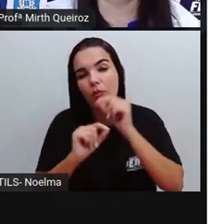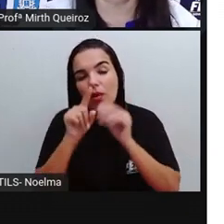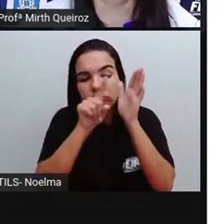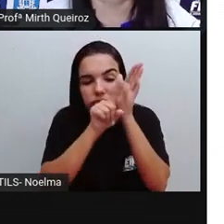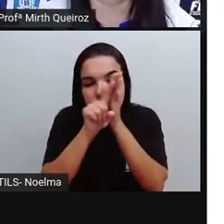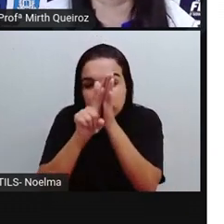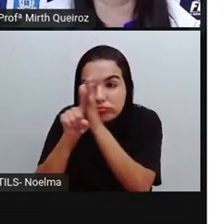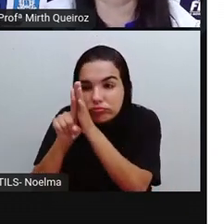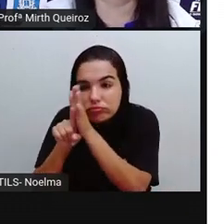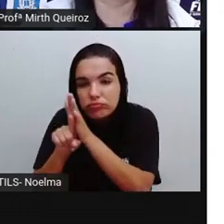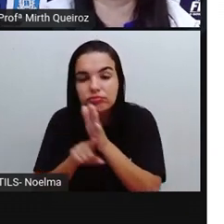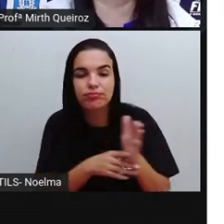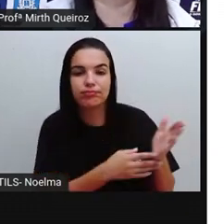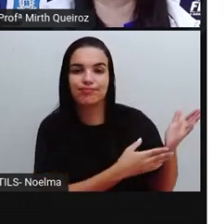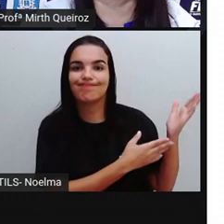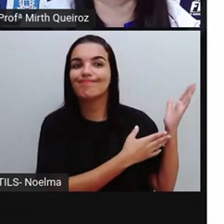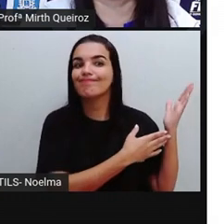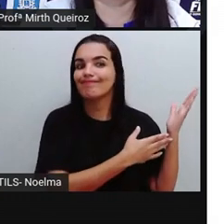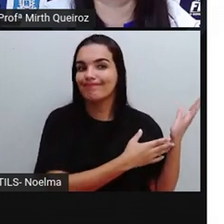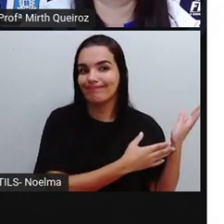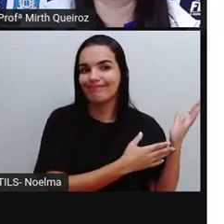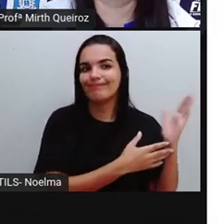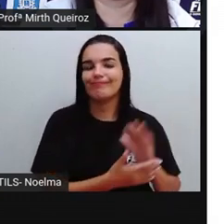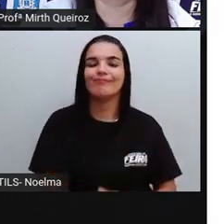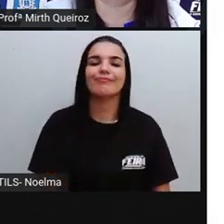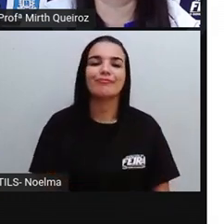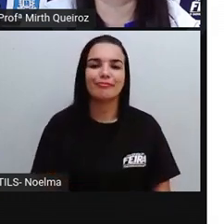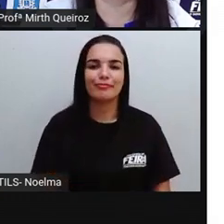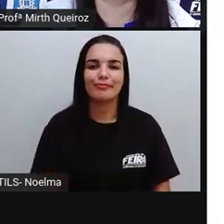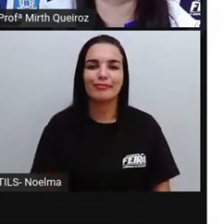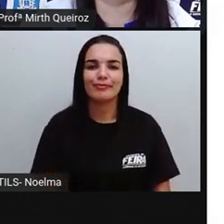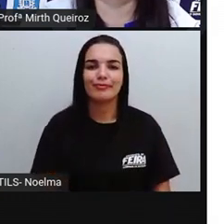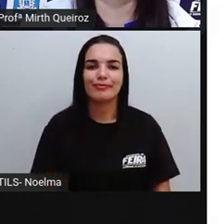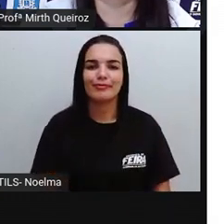análise desta obra de arte do artista, certo?